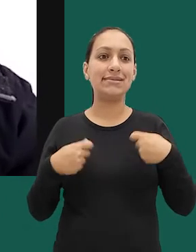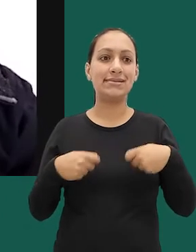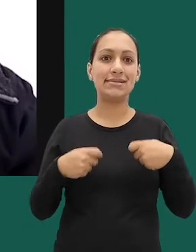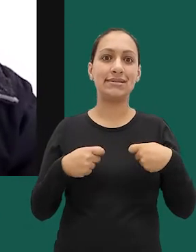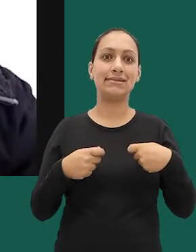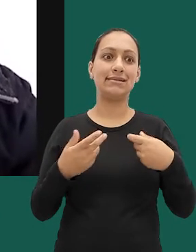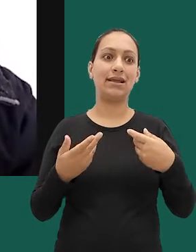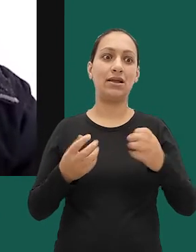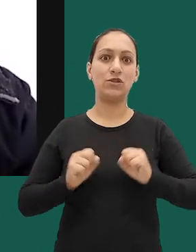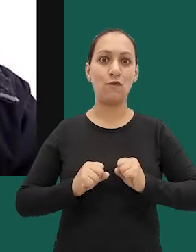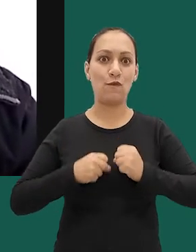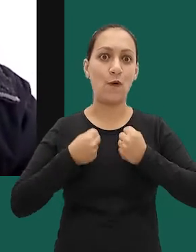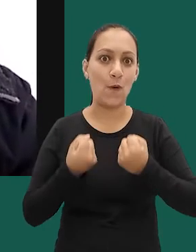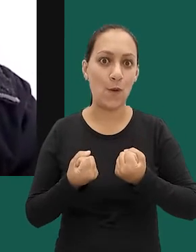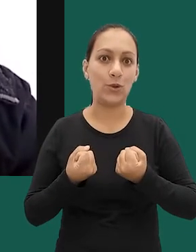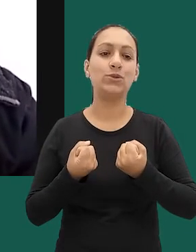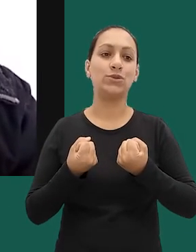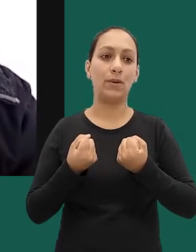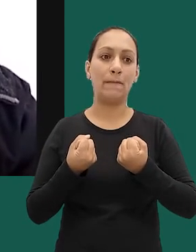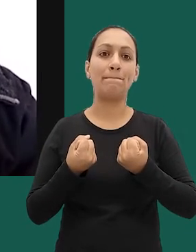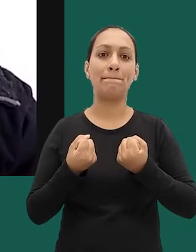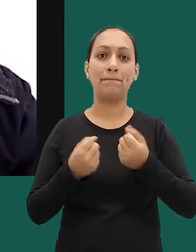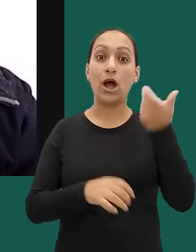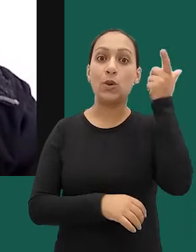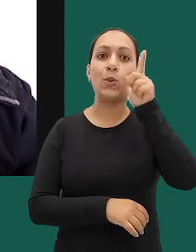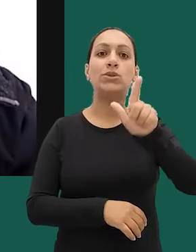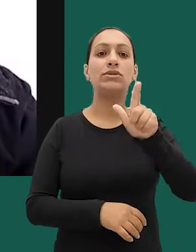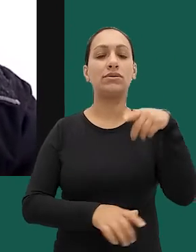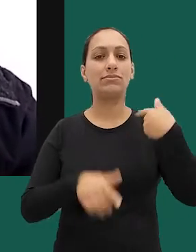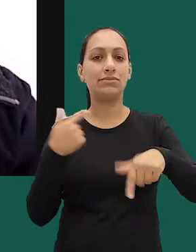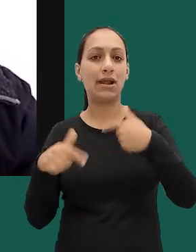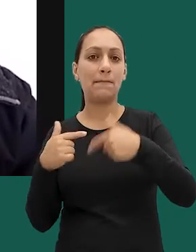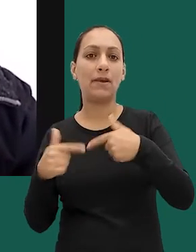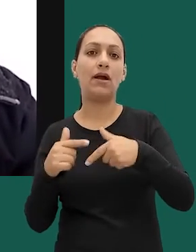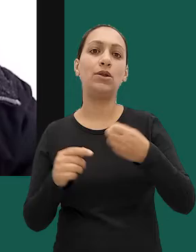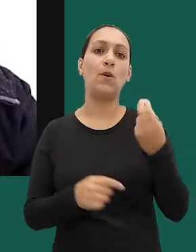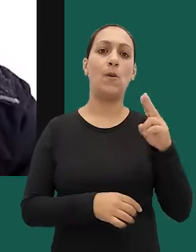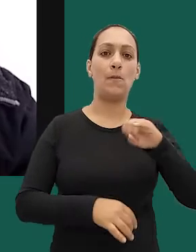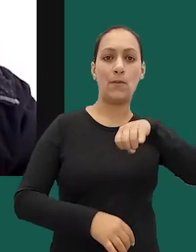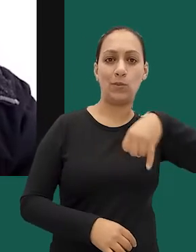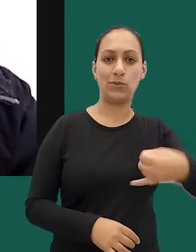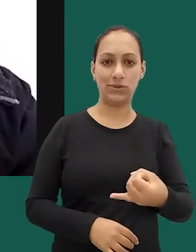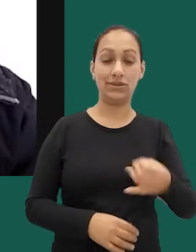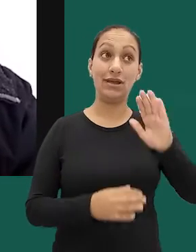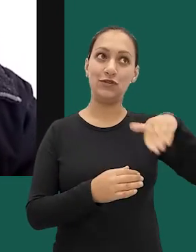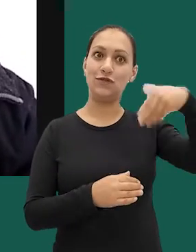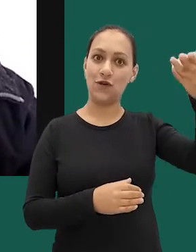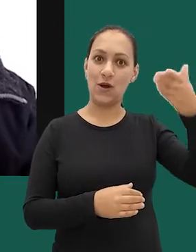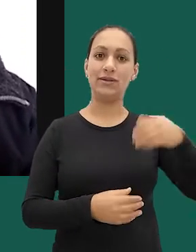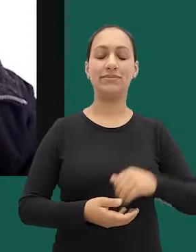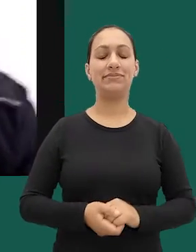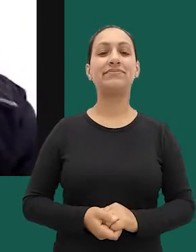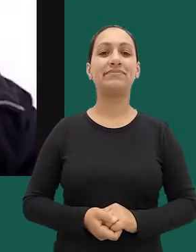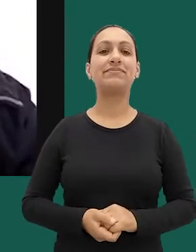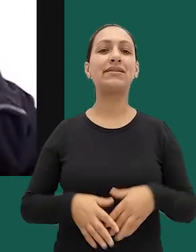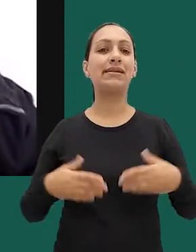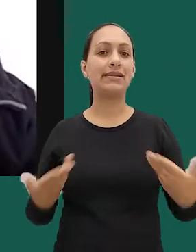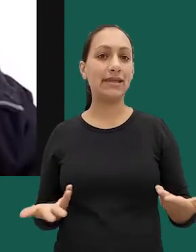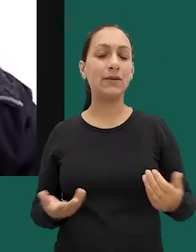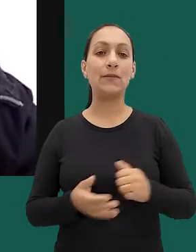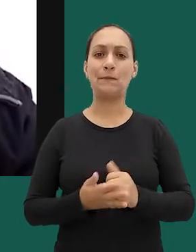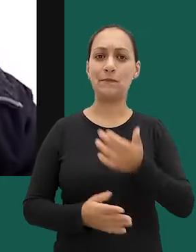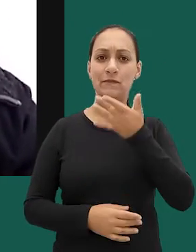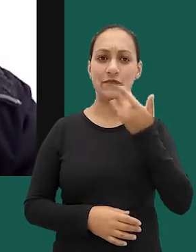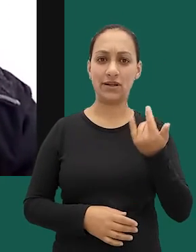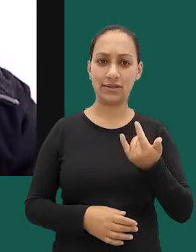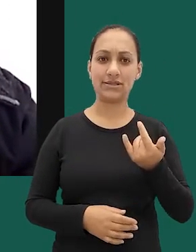de tanto esforço para conseguir um emprego ou conseguir alguma oportunidade lá fora. Então, gente, é bem